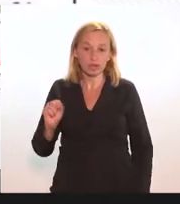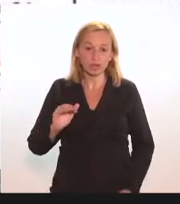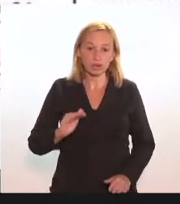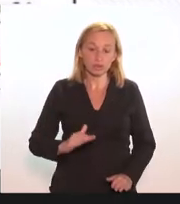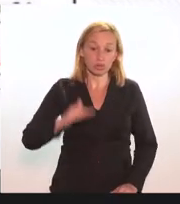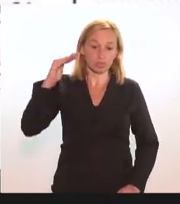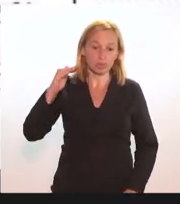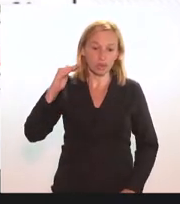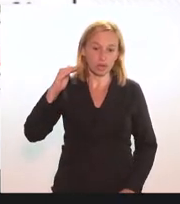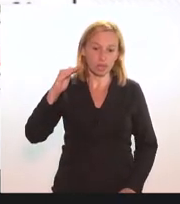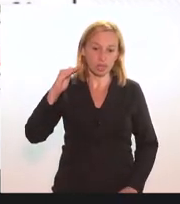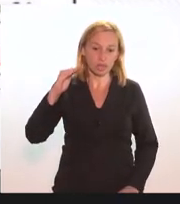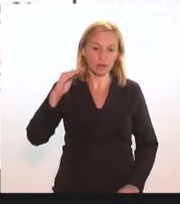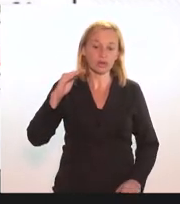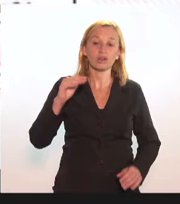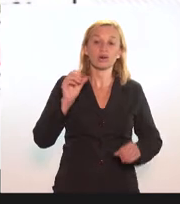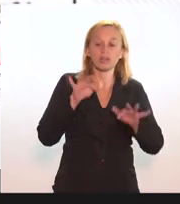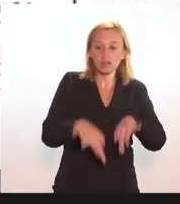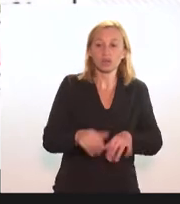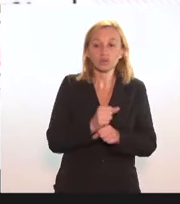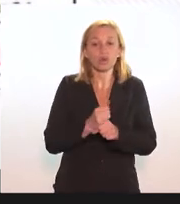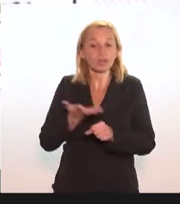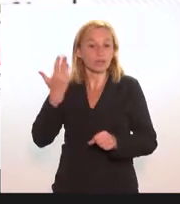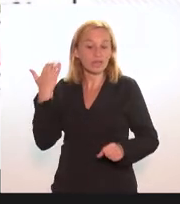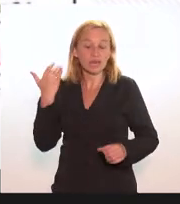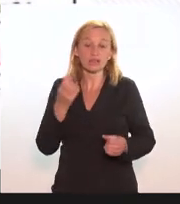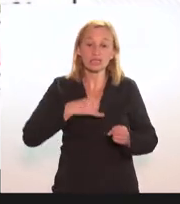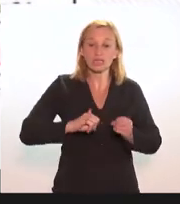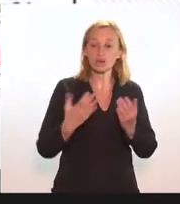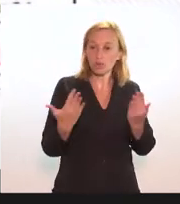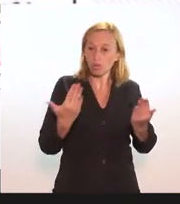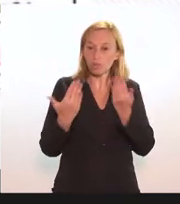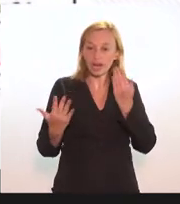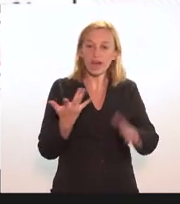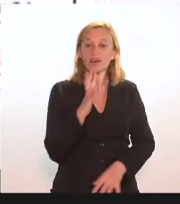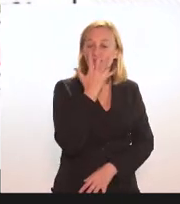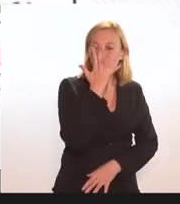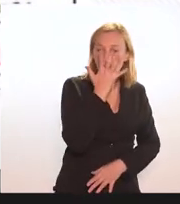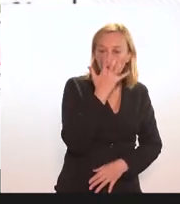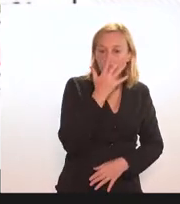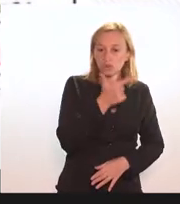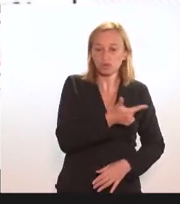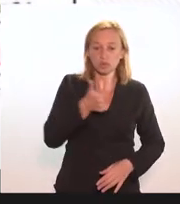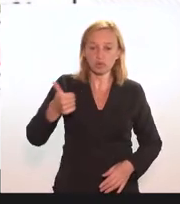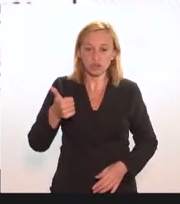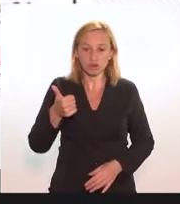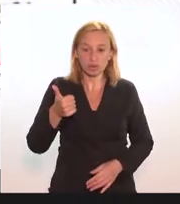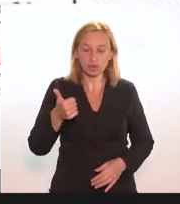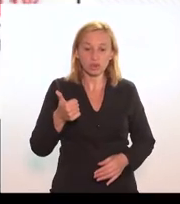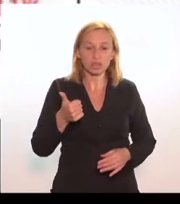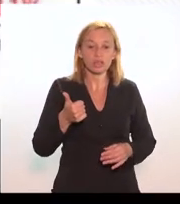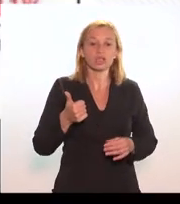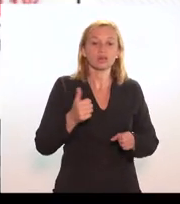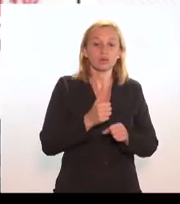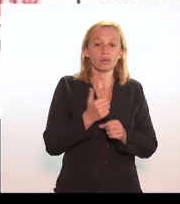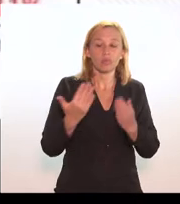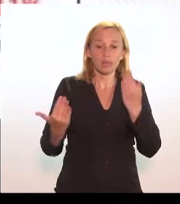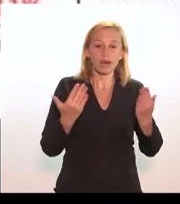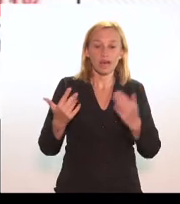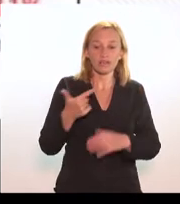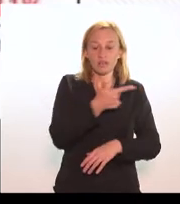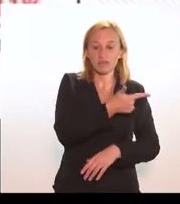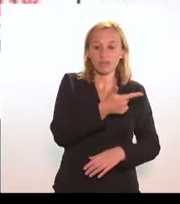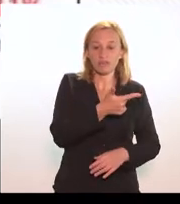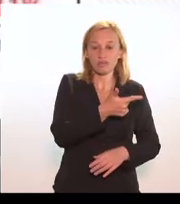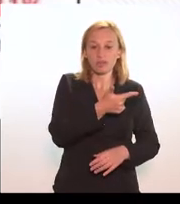relação ao final do ano passado, quando a gente compara, por exemplo, fevereiro de 2021 com fevereiro de 2020, eu trouxe